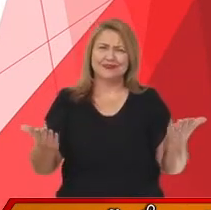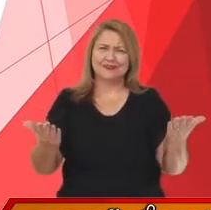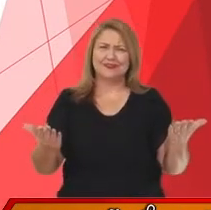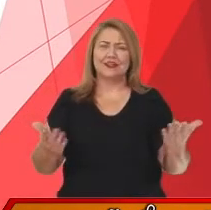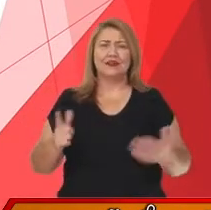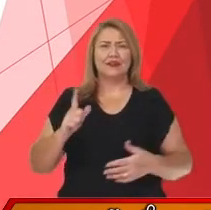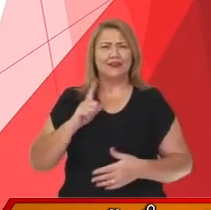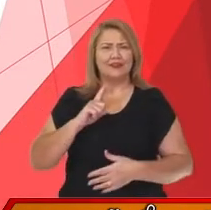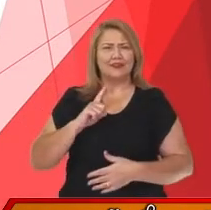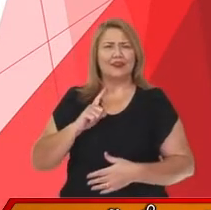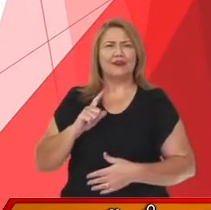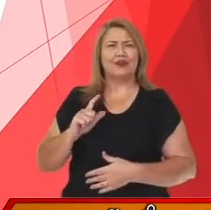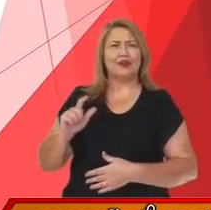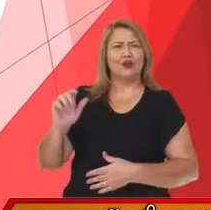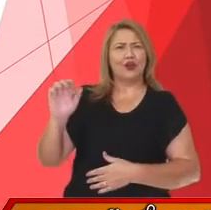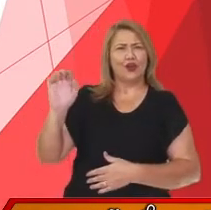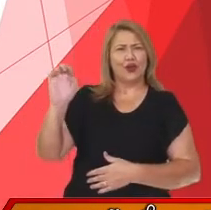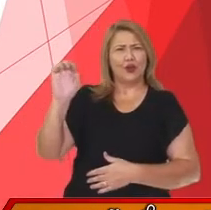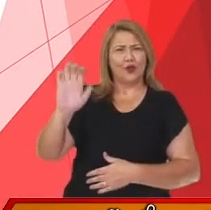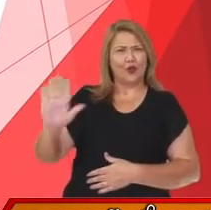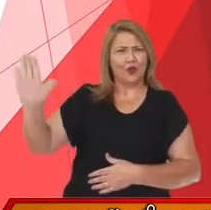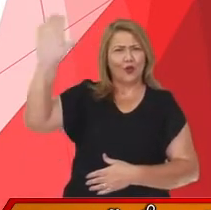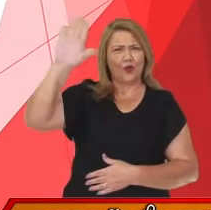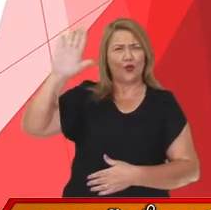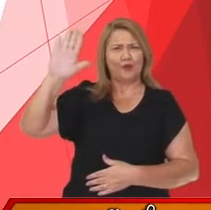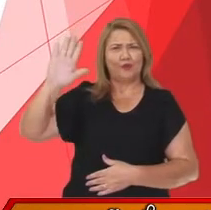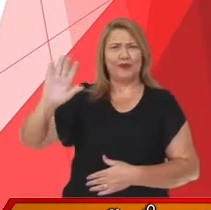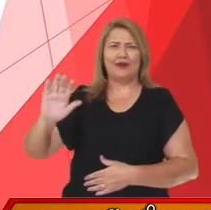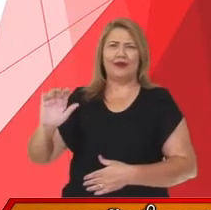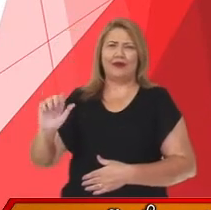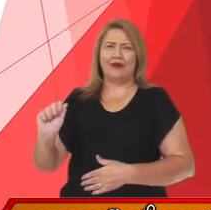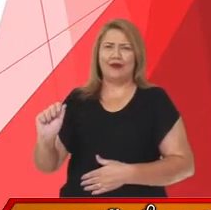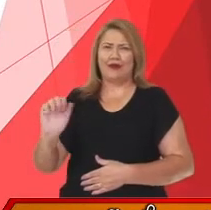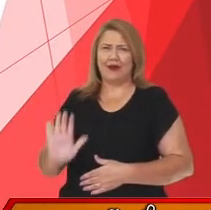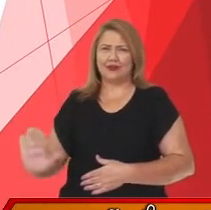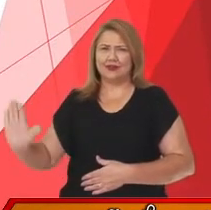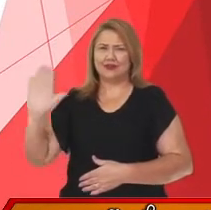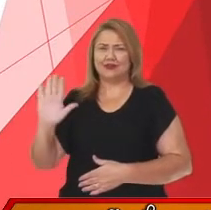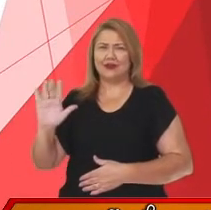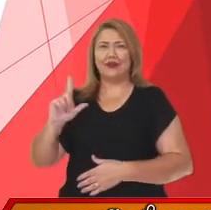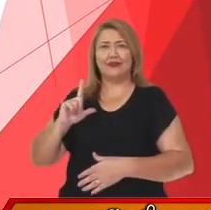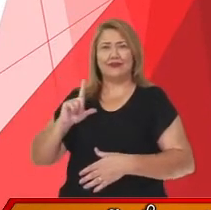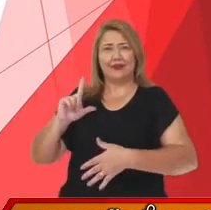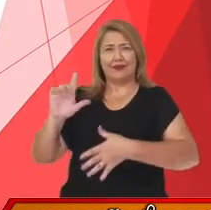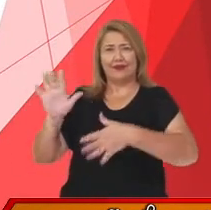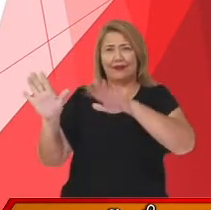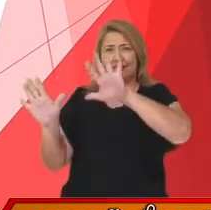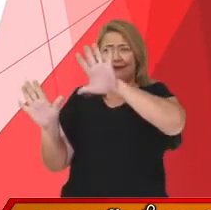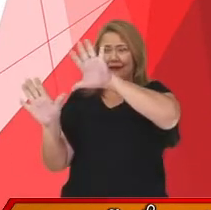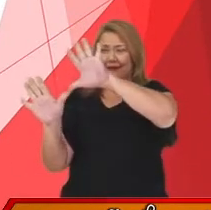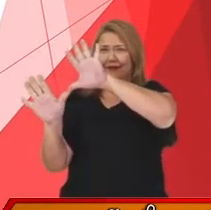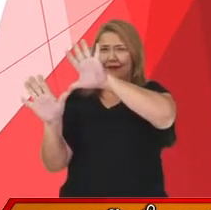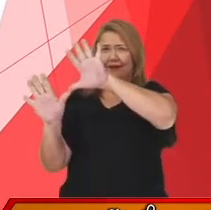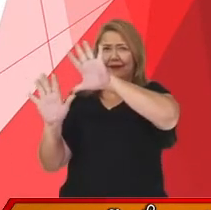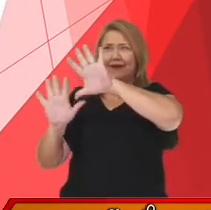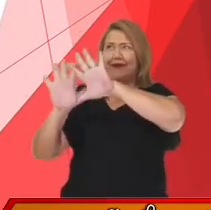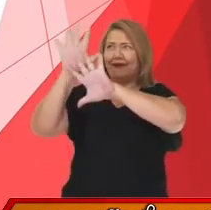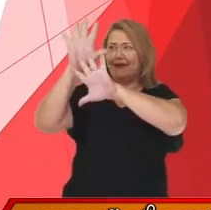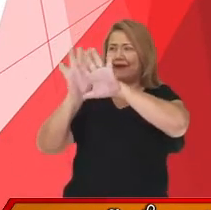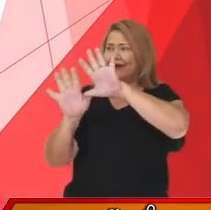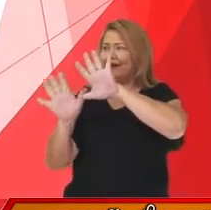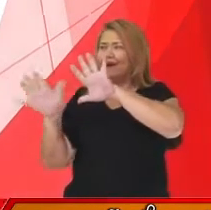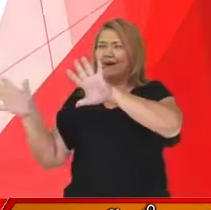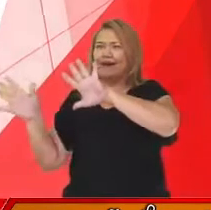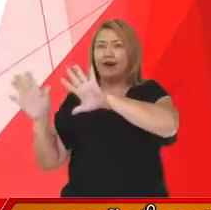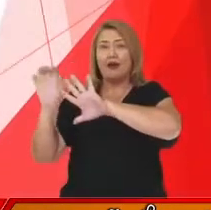dois continentes Europa e Ásia são dois continentes ligados isso mesmo água a Europa